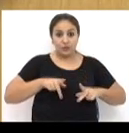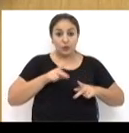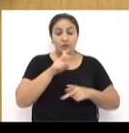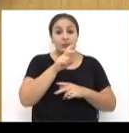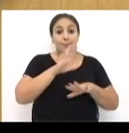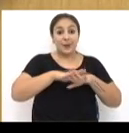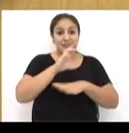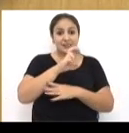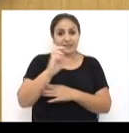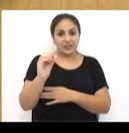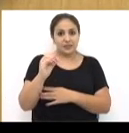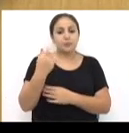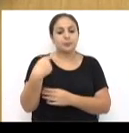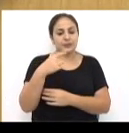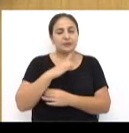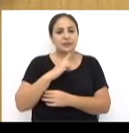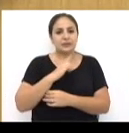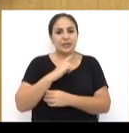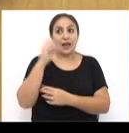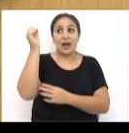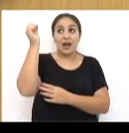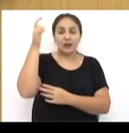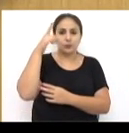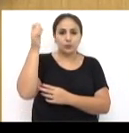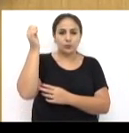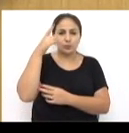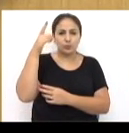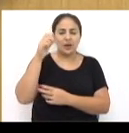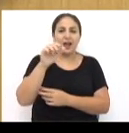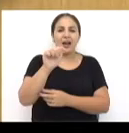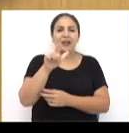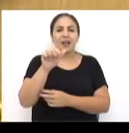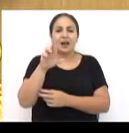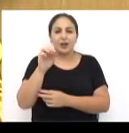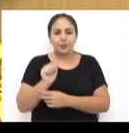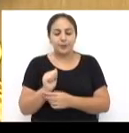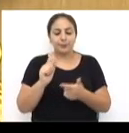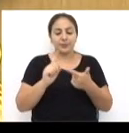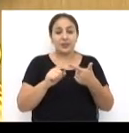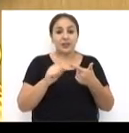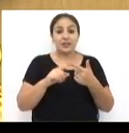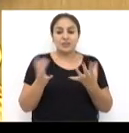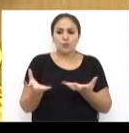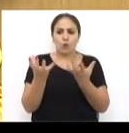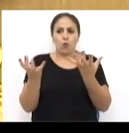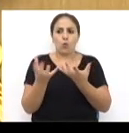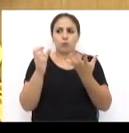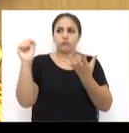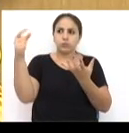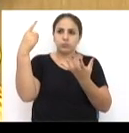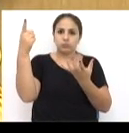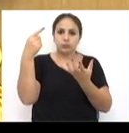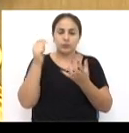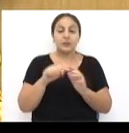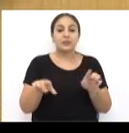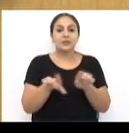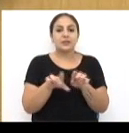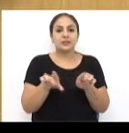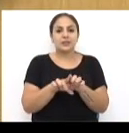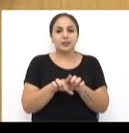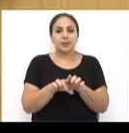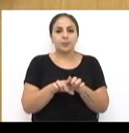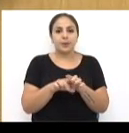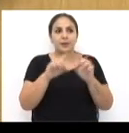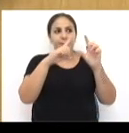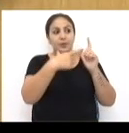500 pessoas terão que contar com sistemas de alarme e combate a incêndios, saída de emergência e sinalização adequada.